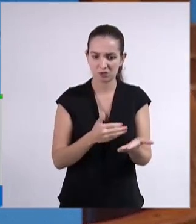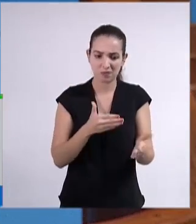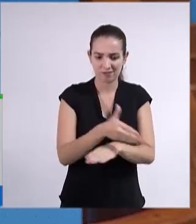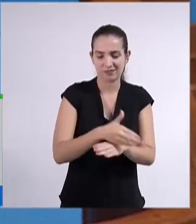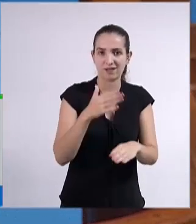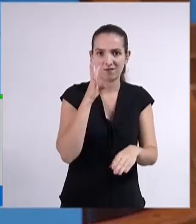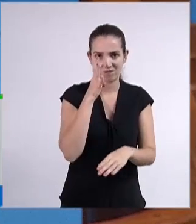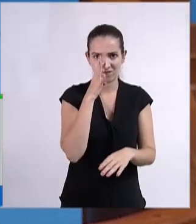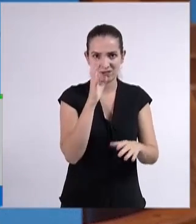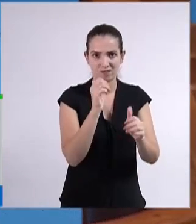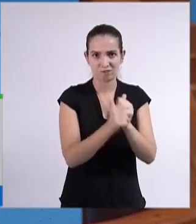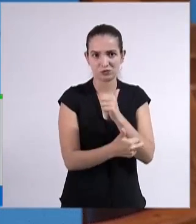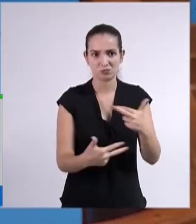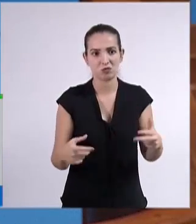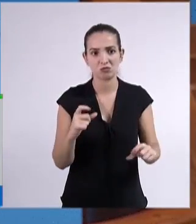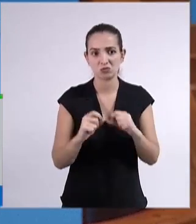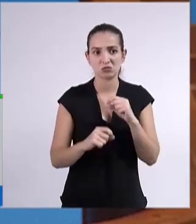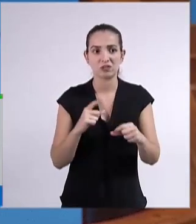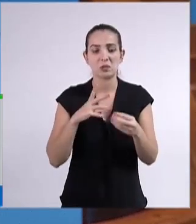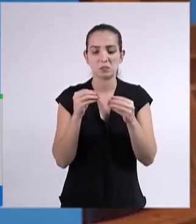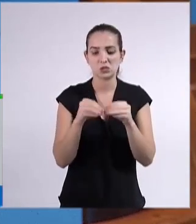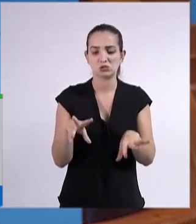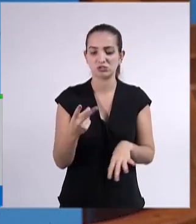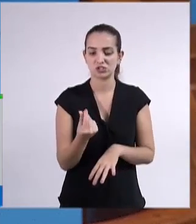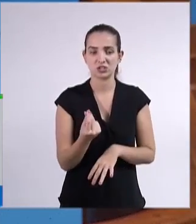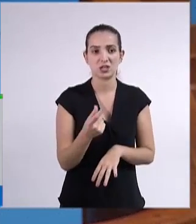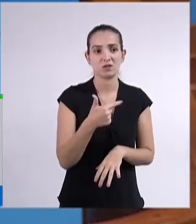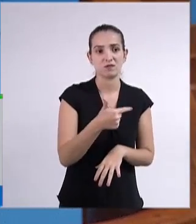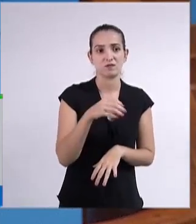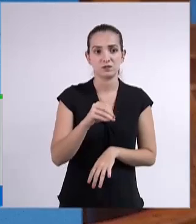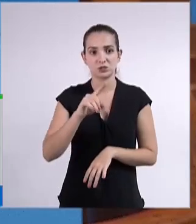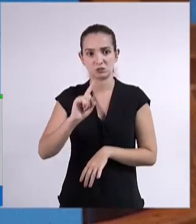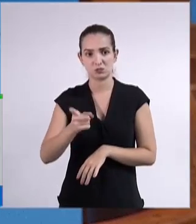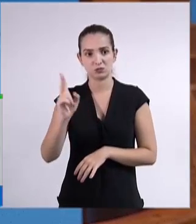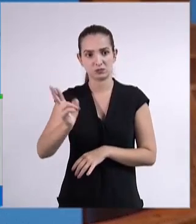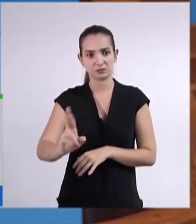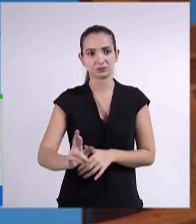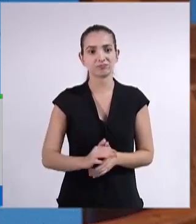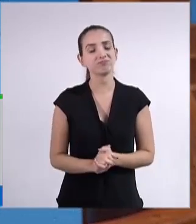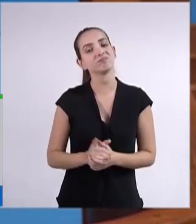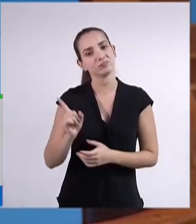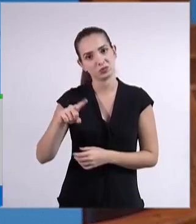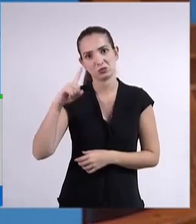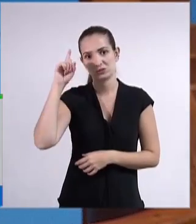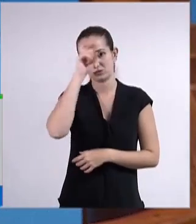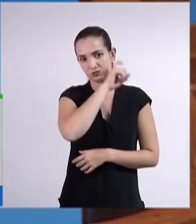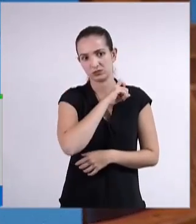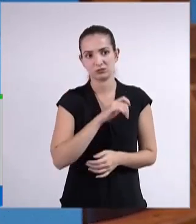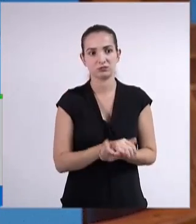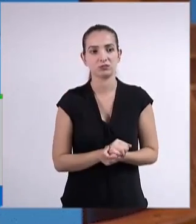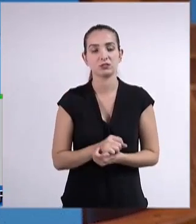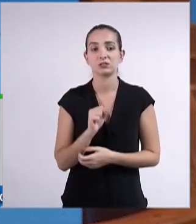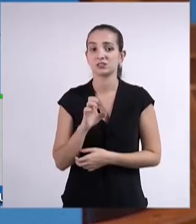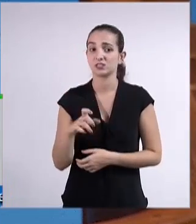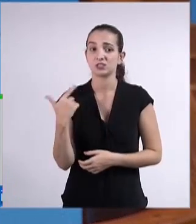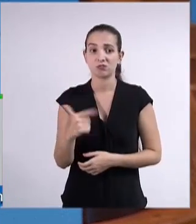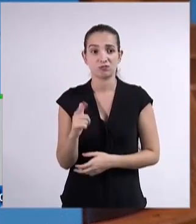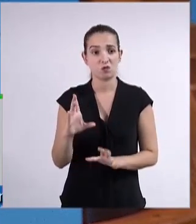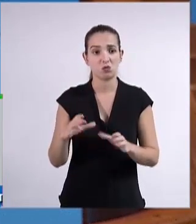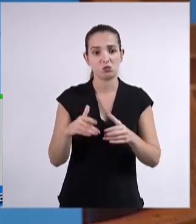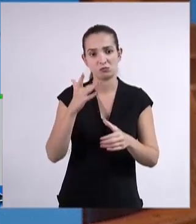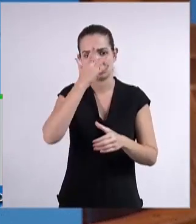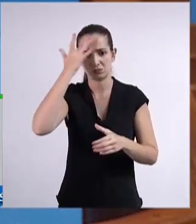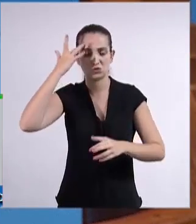deu um prejuízo naquele jogo de R$ 20.000. E é difícil, né? Se não tiver o torcedor de volta